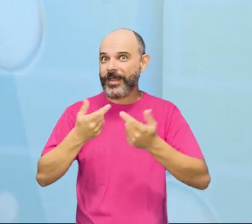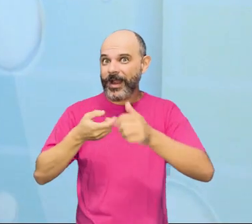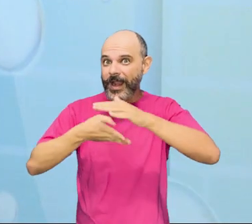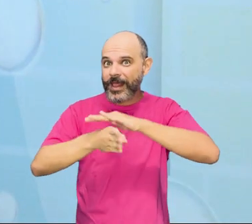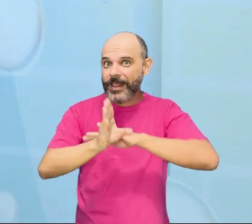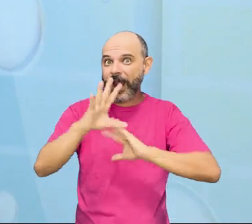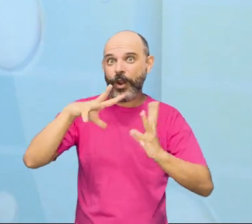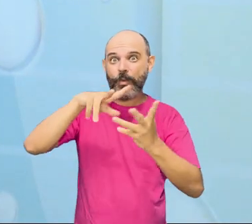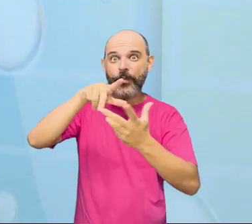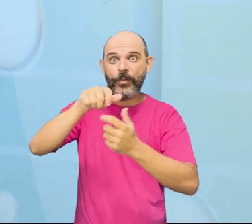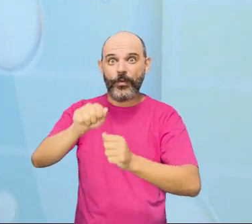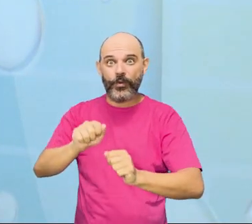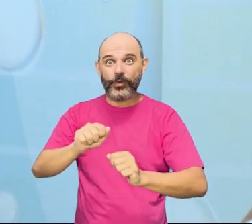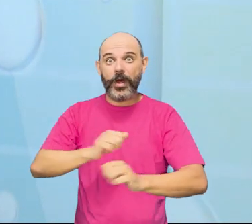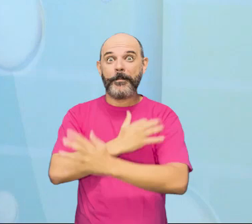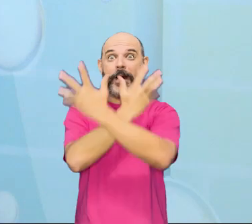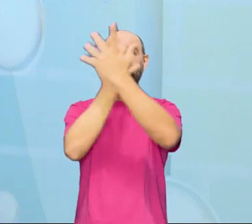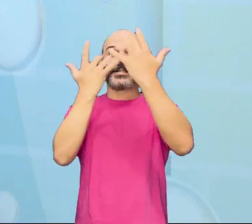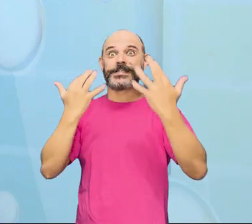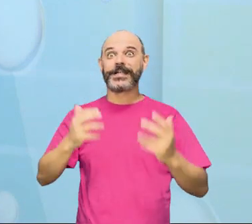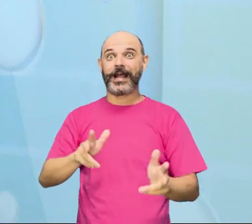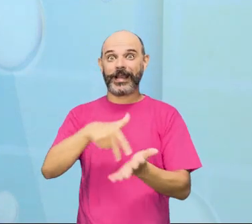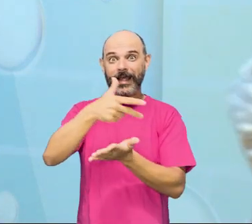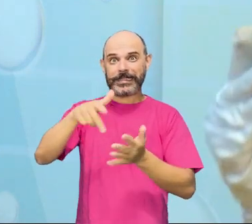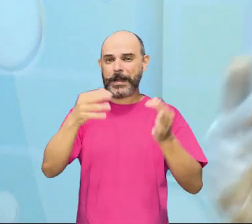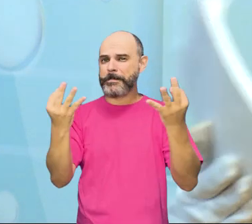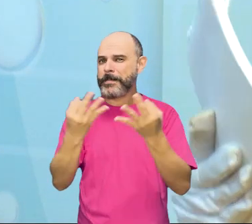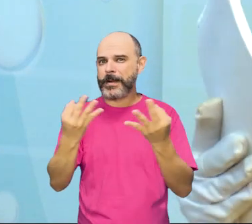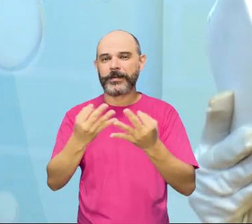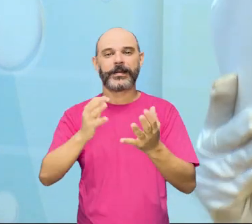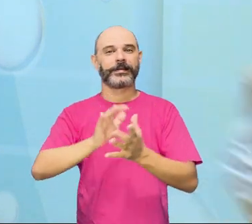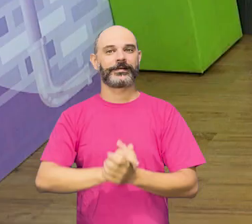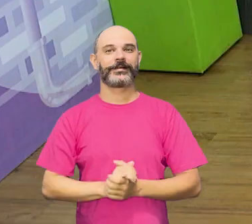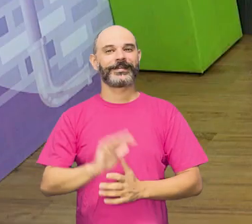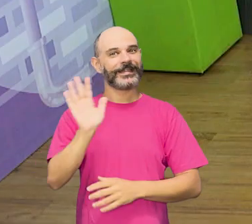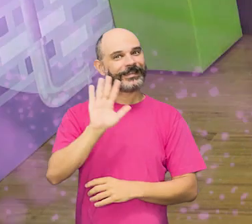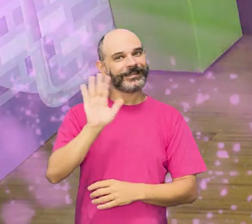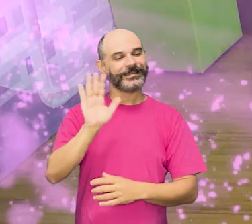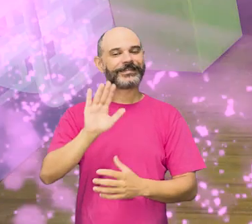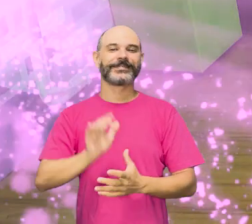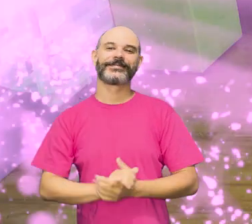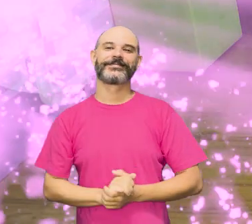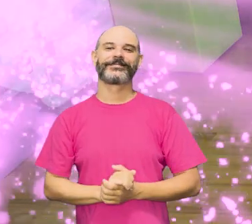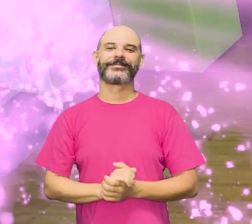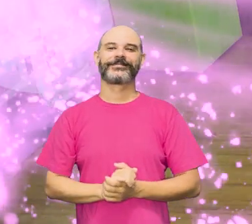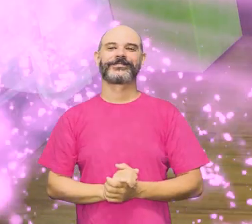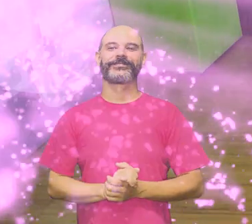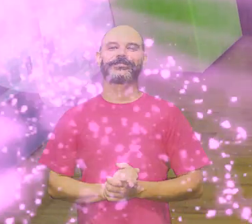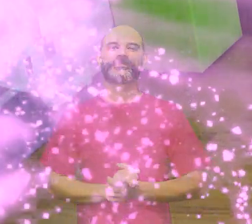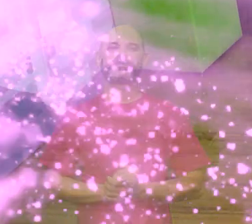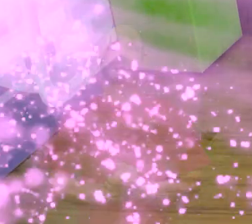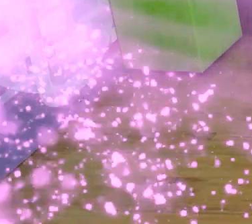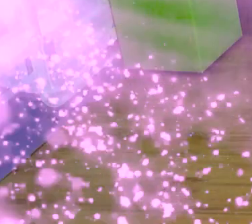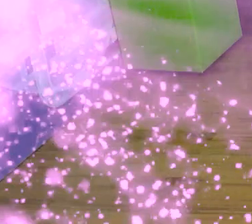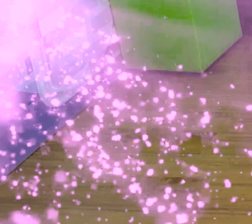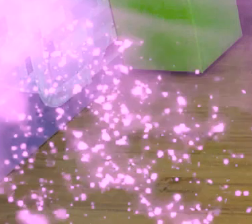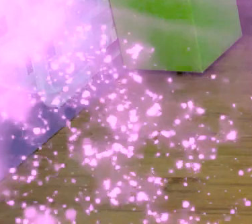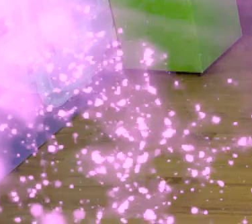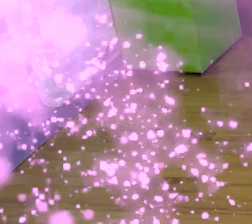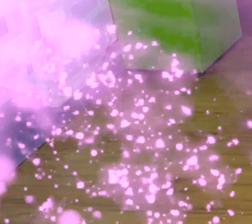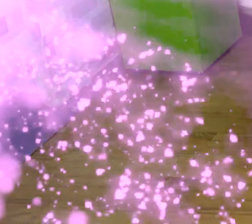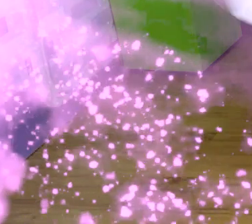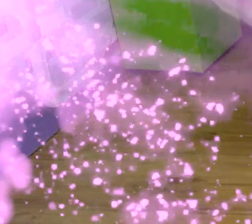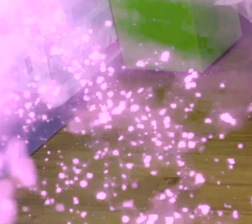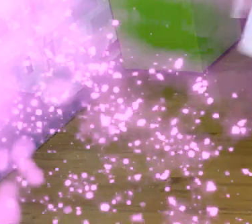Habilidade de entrar no mundo da magia da dança está perfeita! Tchau! Tchau, inspetora